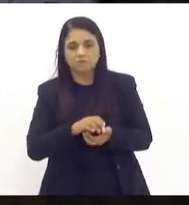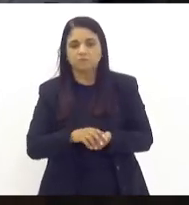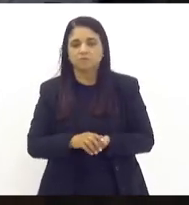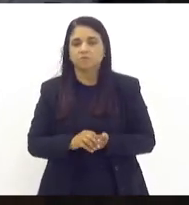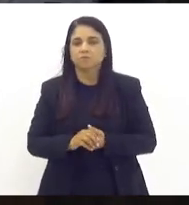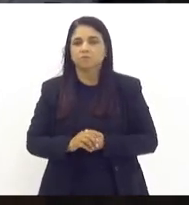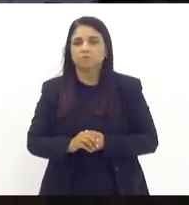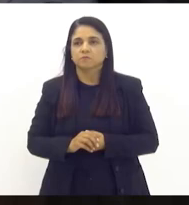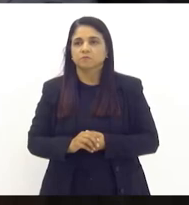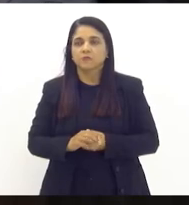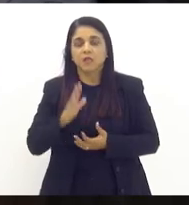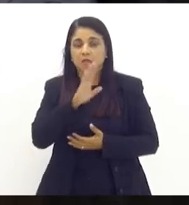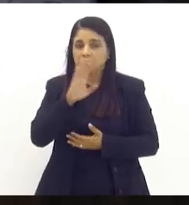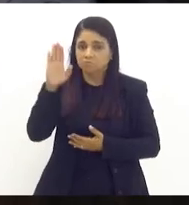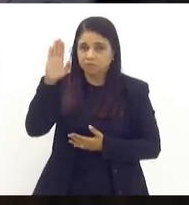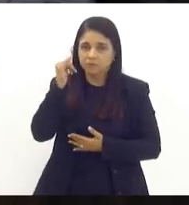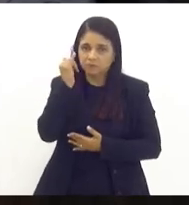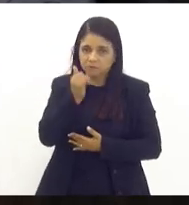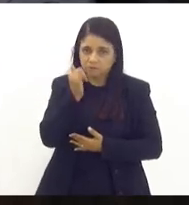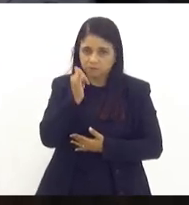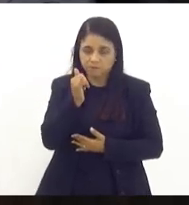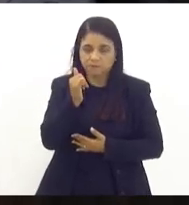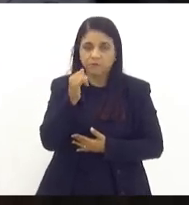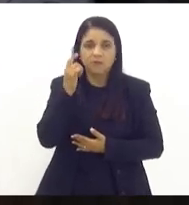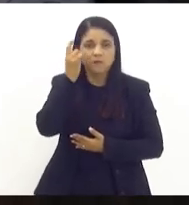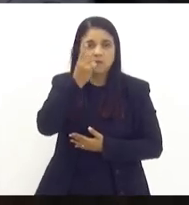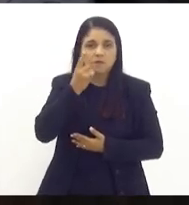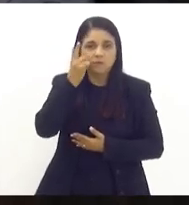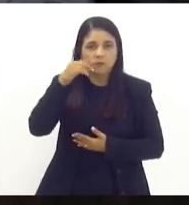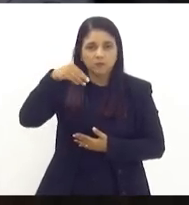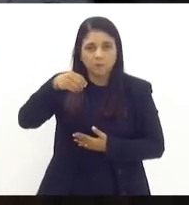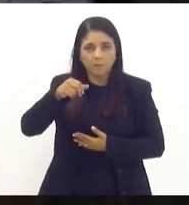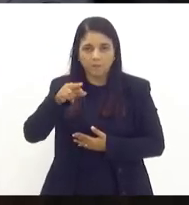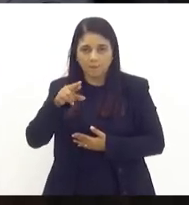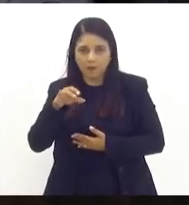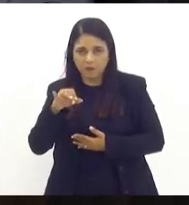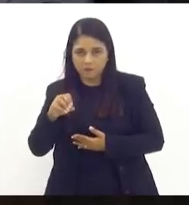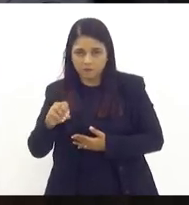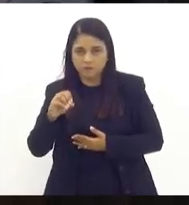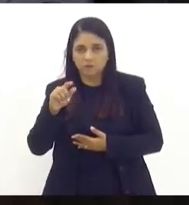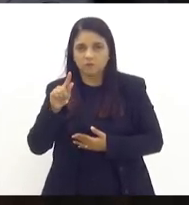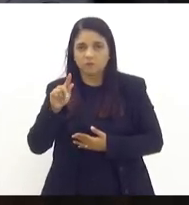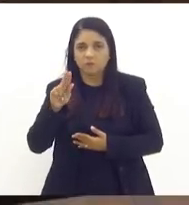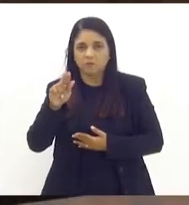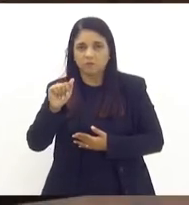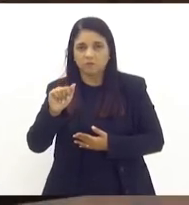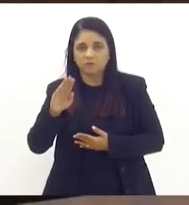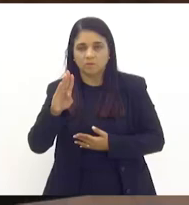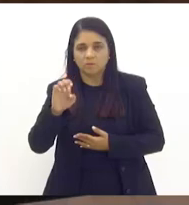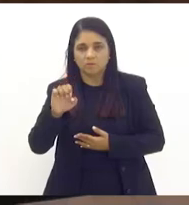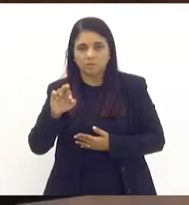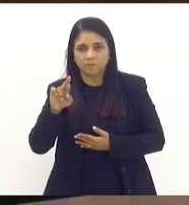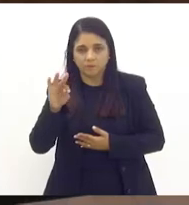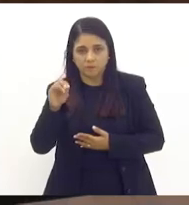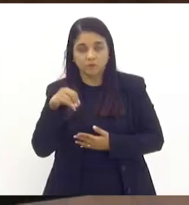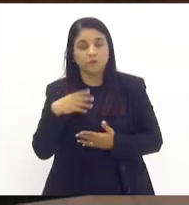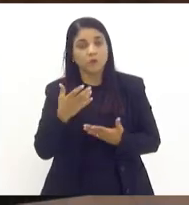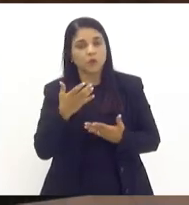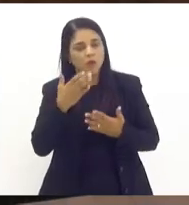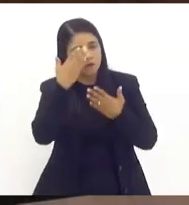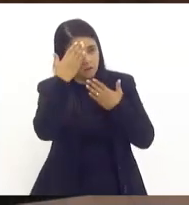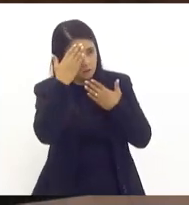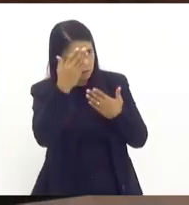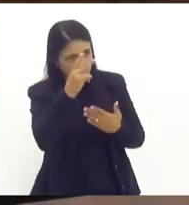declaração nosso nome do deputado máximo Glauber senhor presidente só gostaria de agradecer